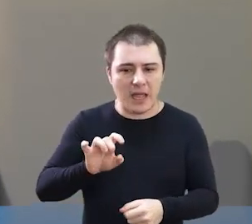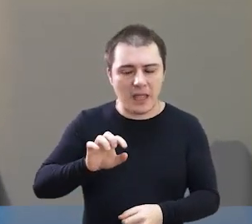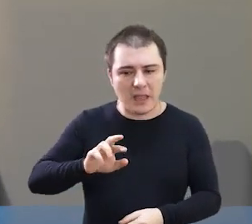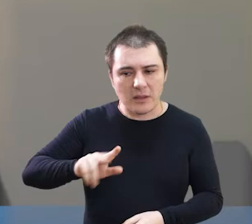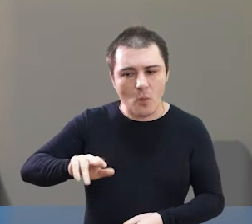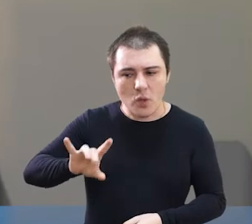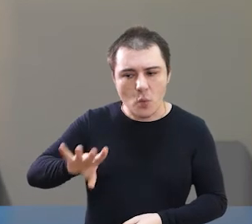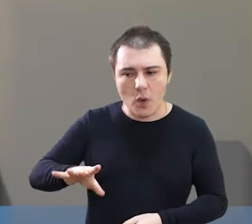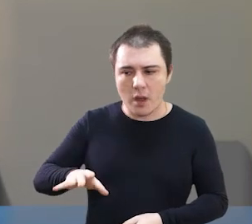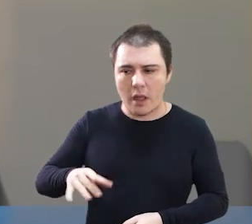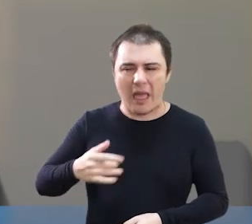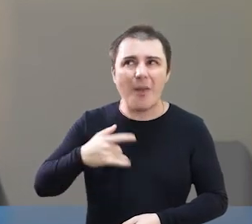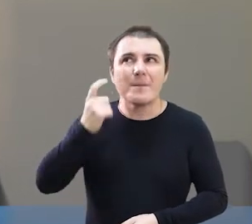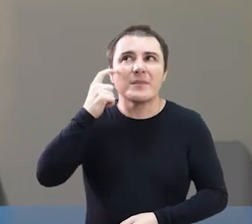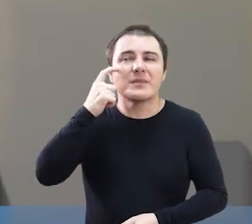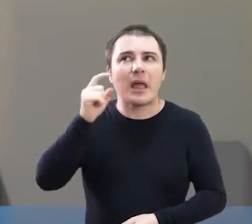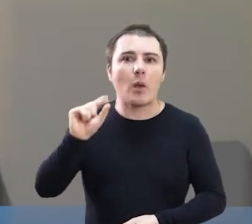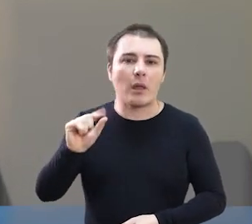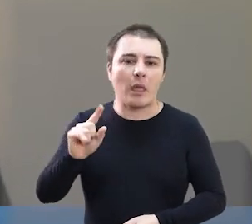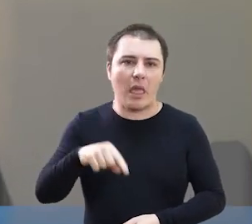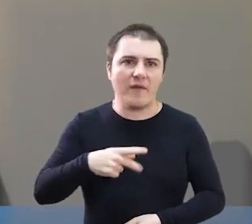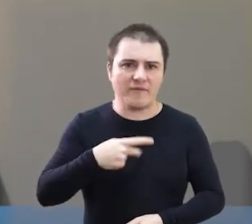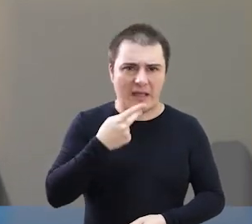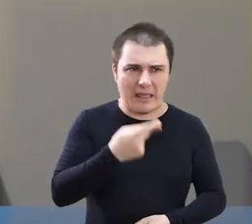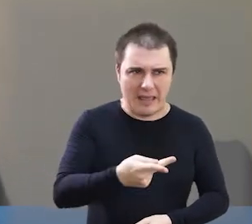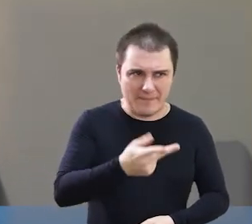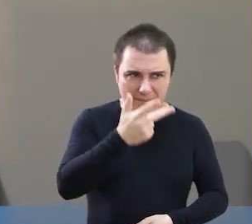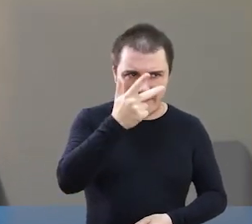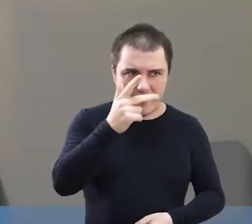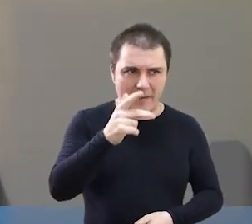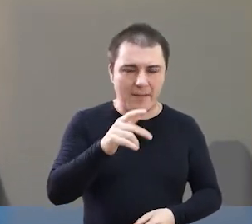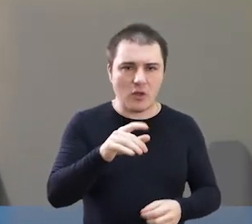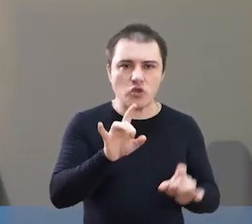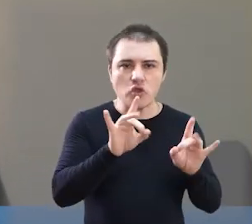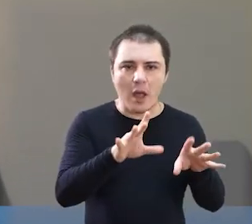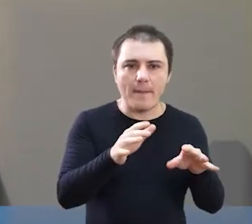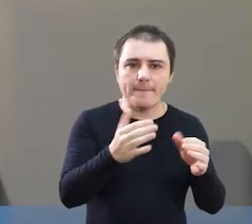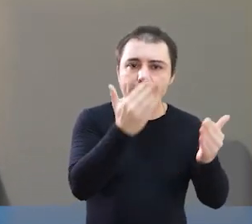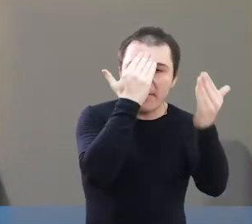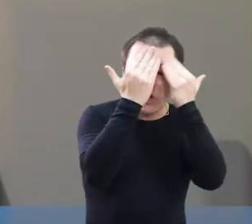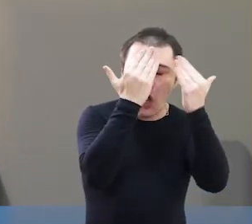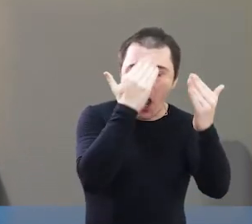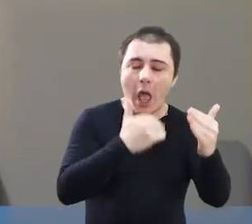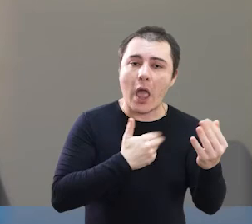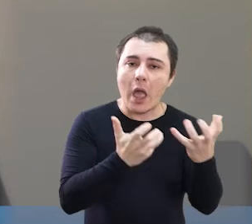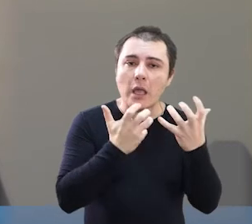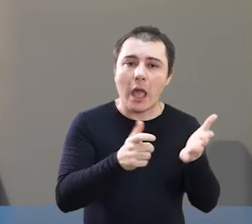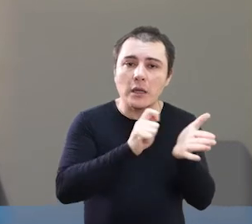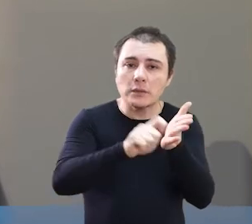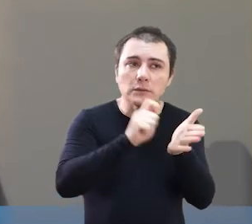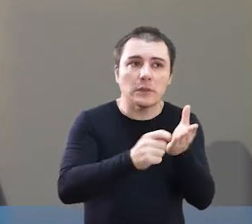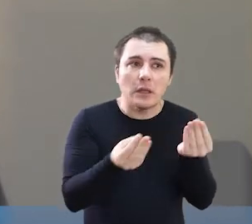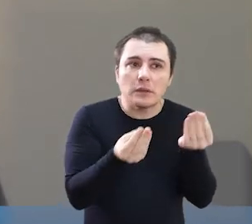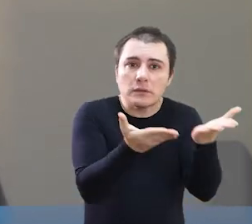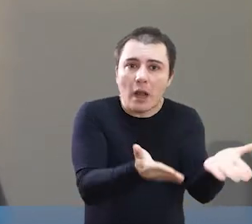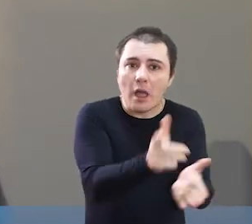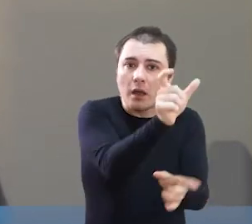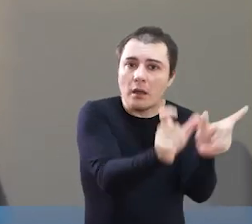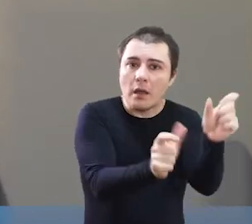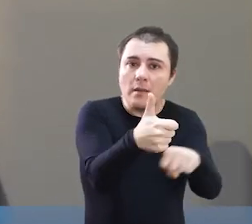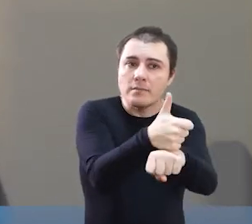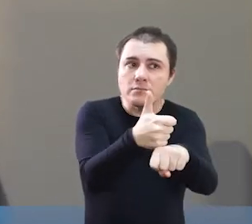não pensei, num primeiro momento, em falar com os leigos. Eu pensei, num primeiro momento, estar falando com os meus colegas psicólogos